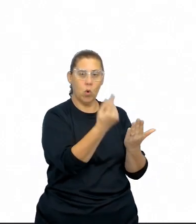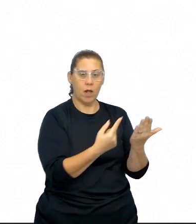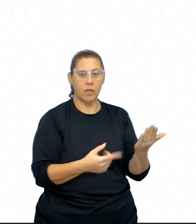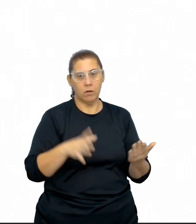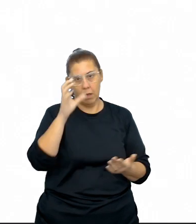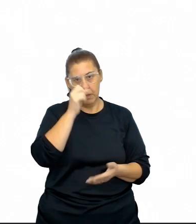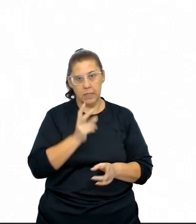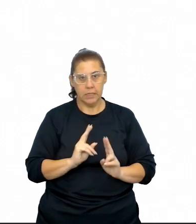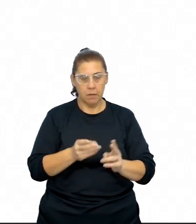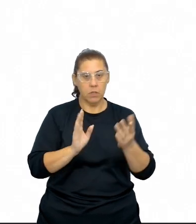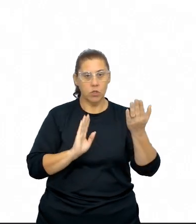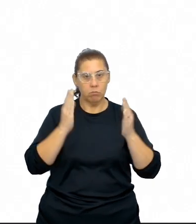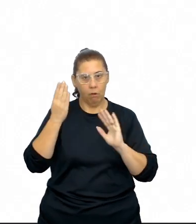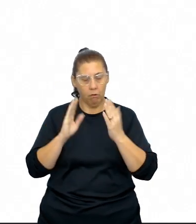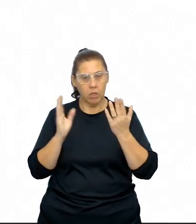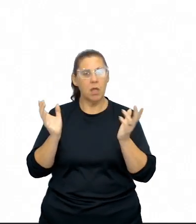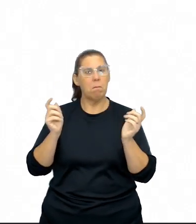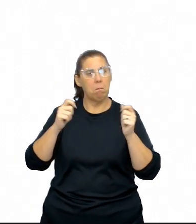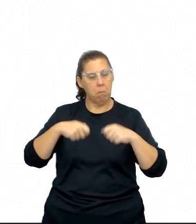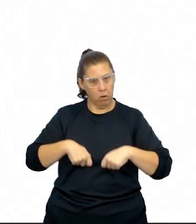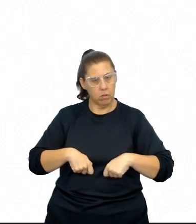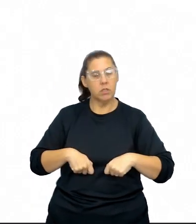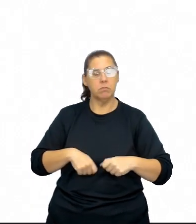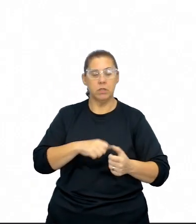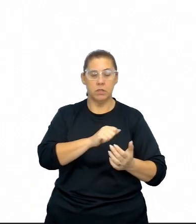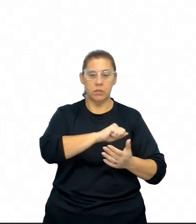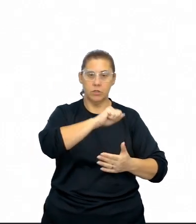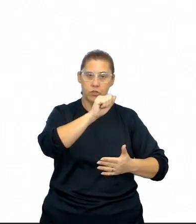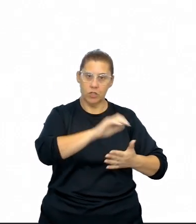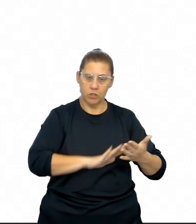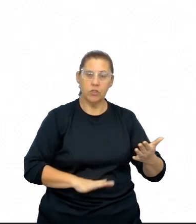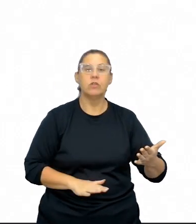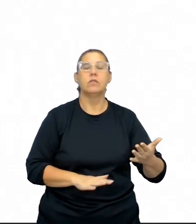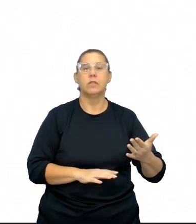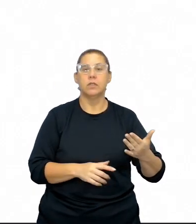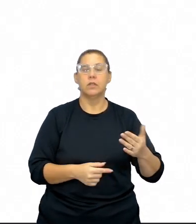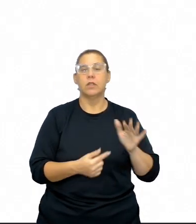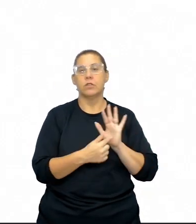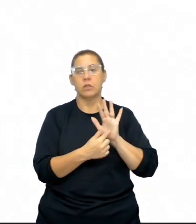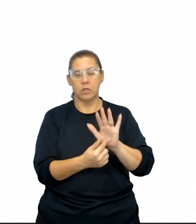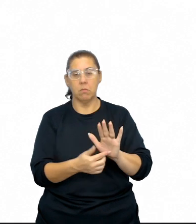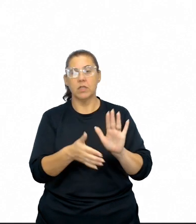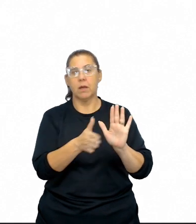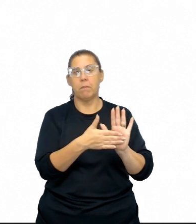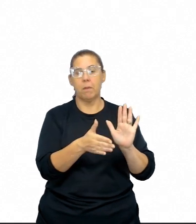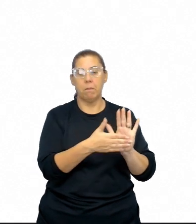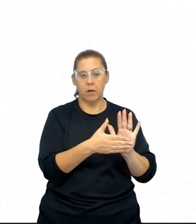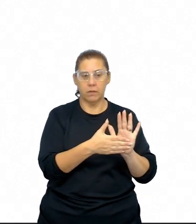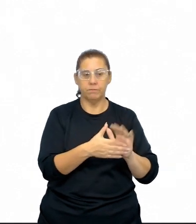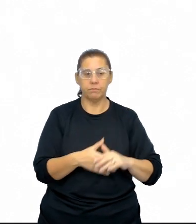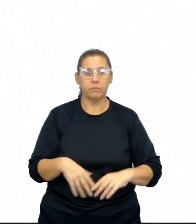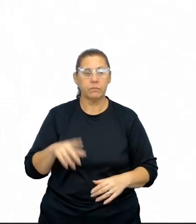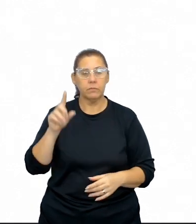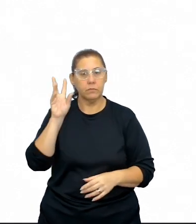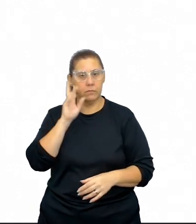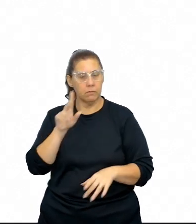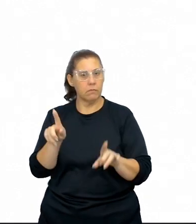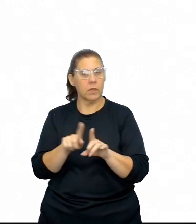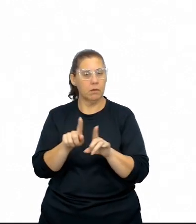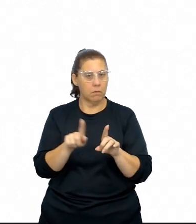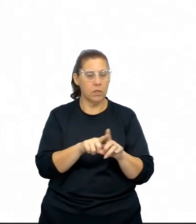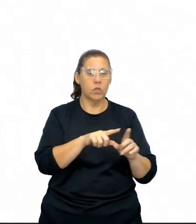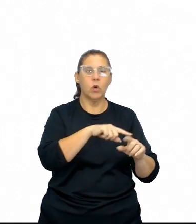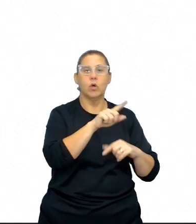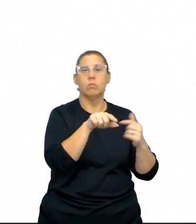de Biologia, possibilidades de atividades que contemplem o objetivo proposto. Lembrando ainda, né, que os